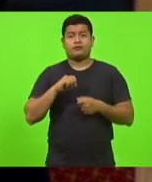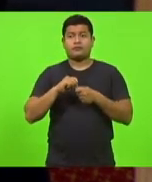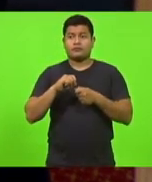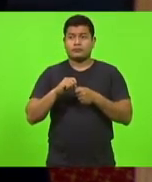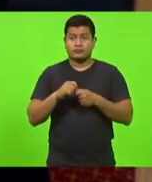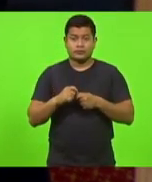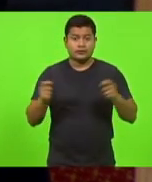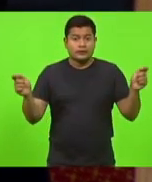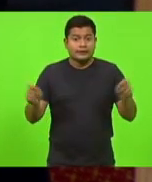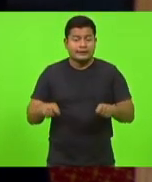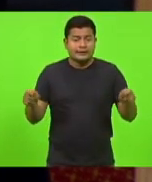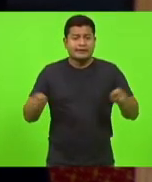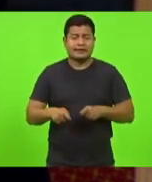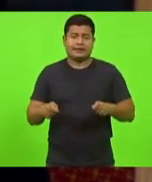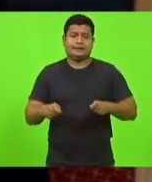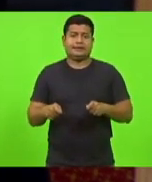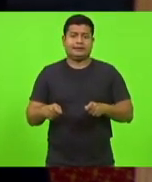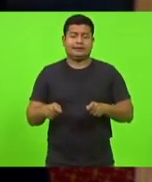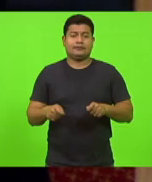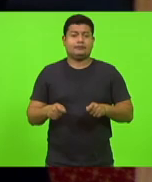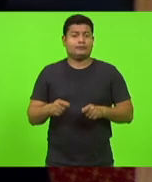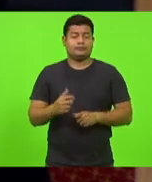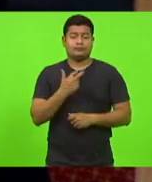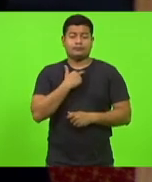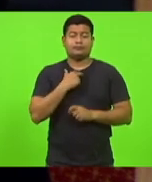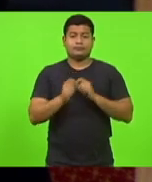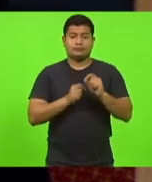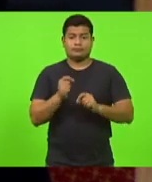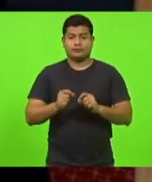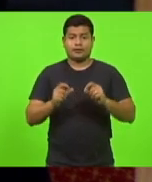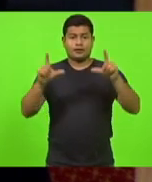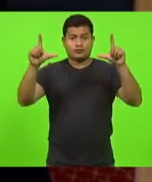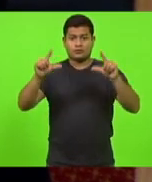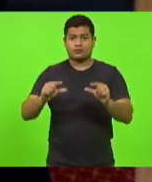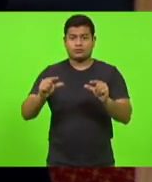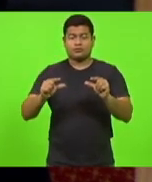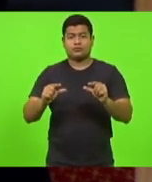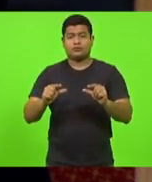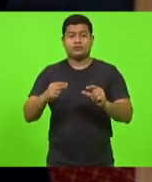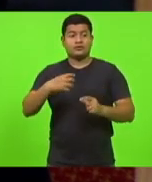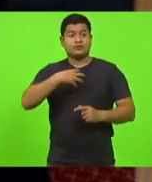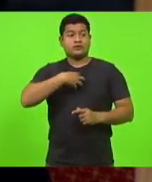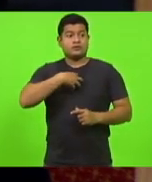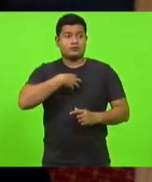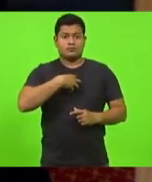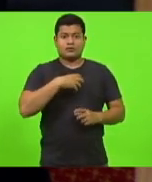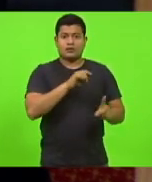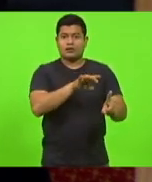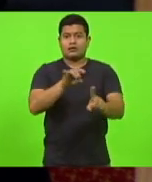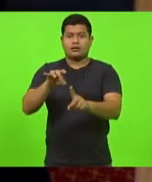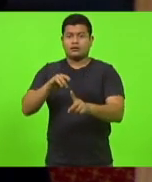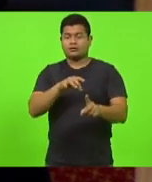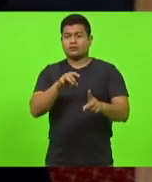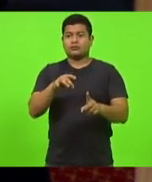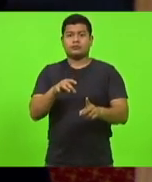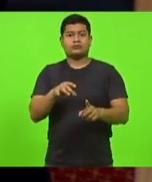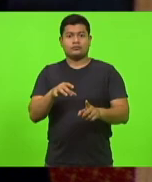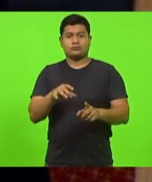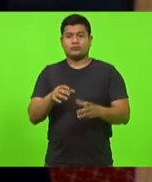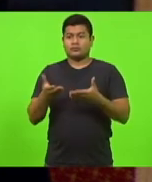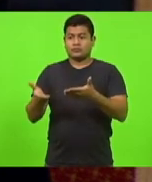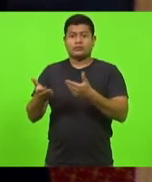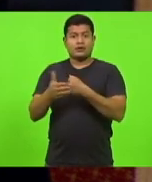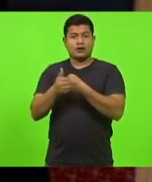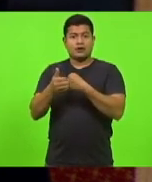que não se pode é diminuir o tamanho do sentimento que cada um de nós aqui tem pela classe dos professores, porque nós